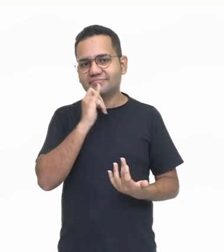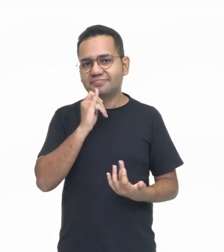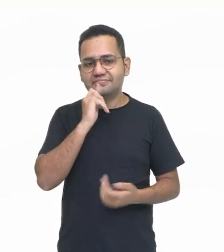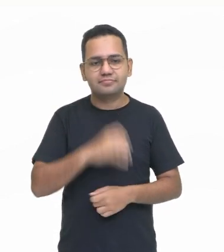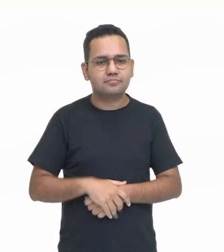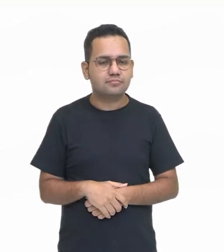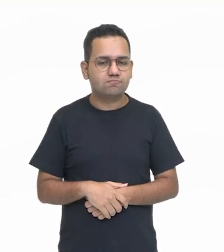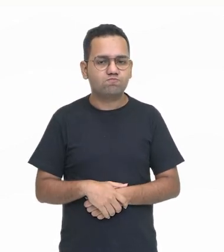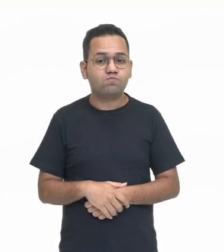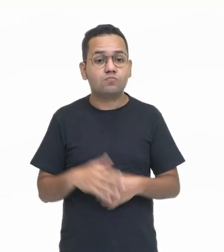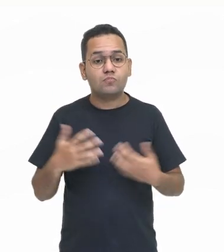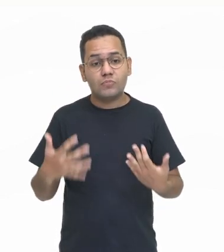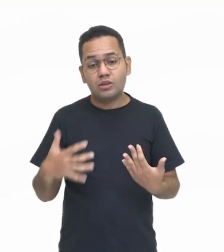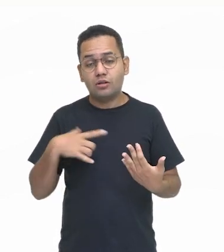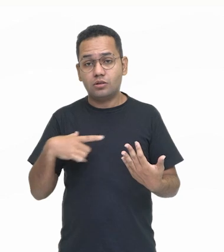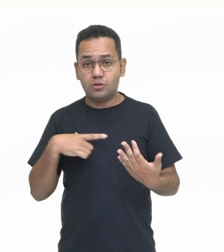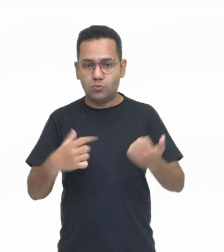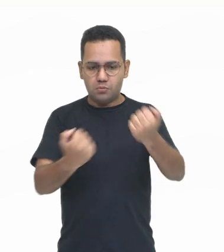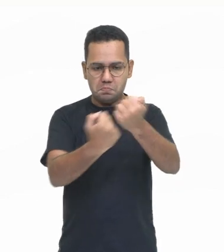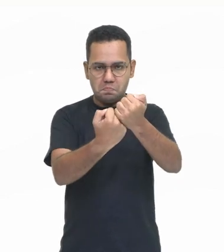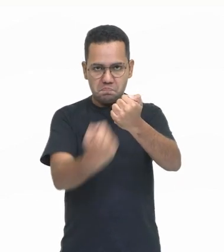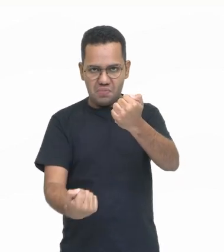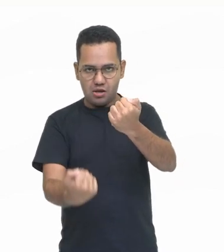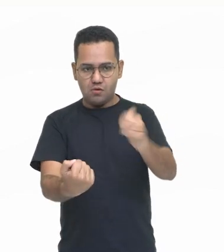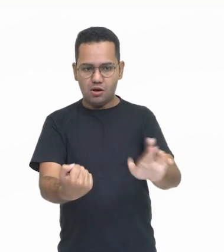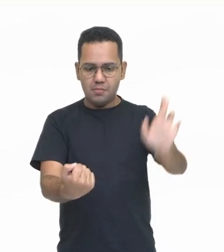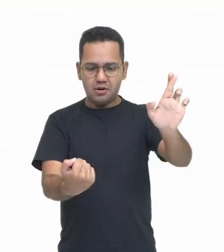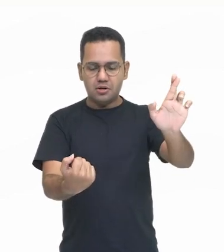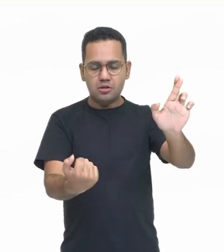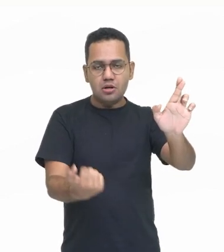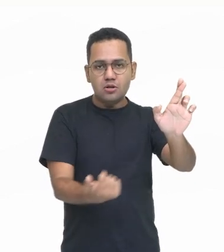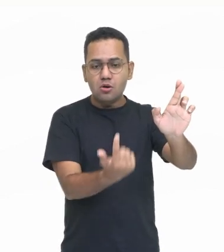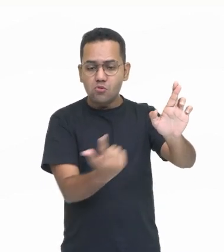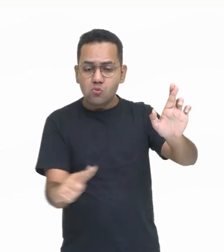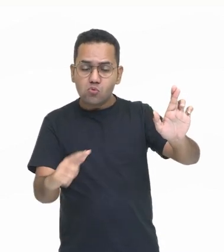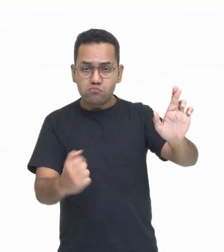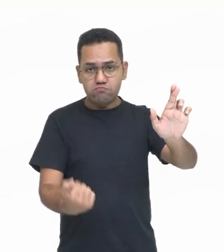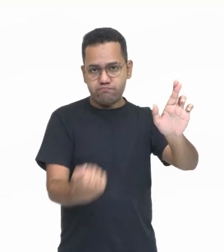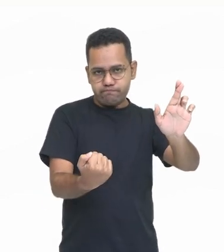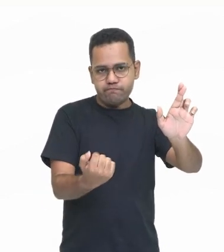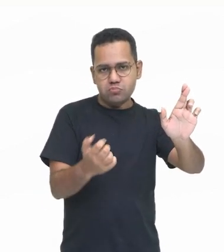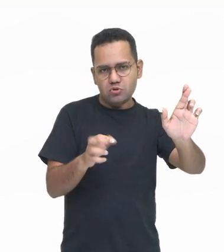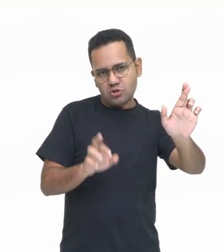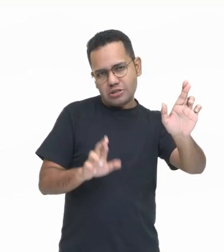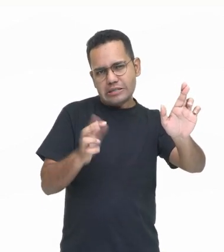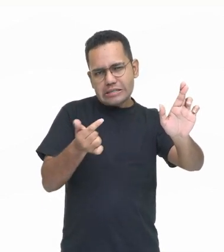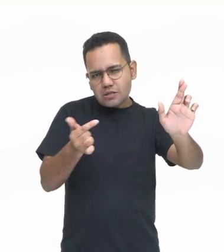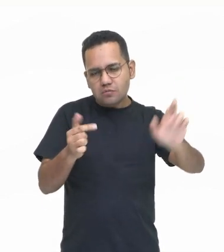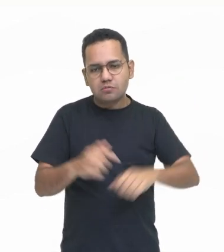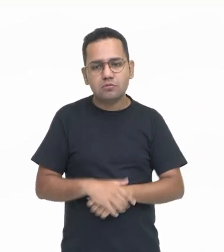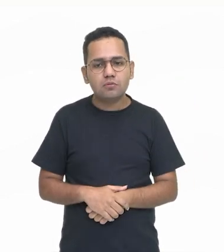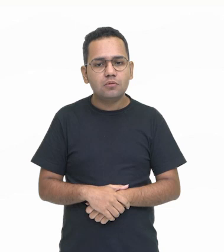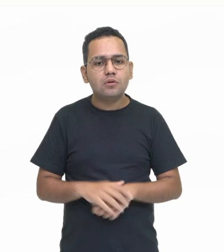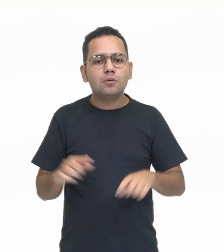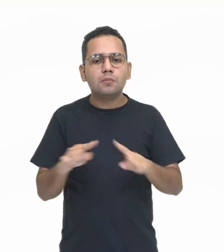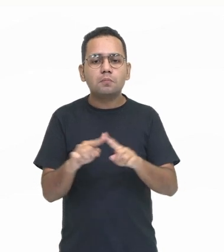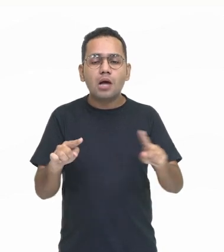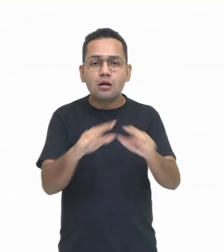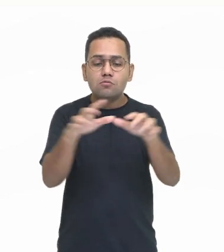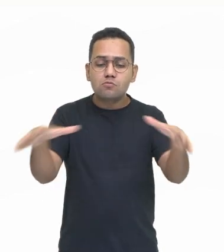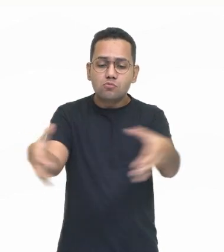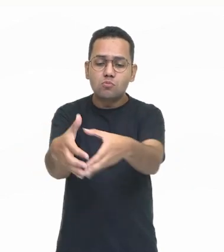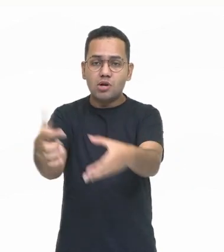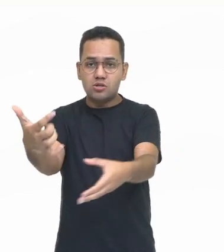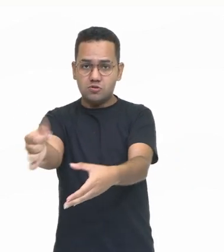Para escolher o representante e um vice-representante de uma turma com 20 alunos, sendo que o mais votado será o representante, o segundo